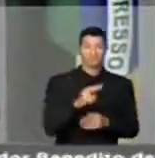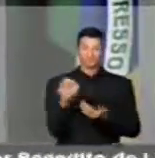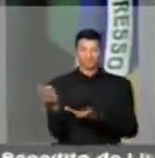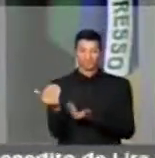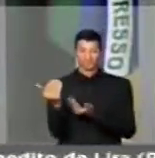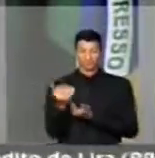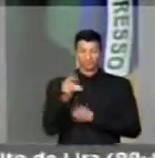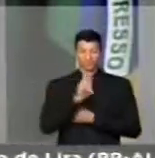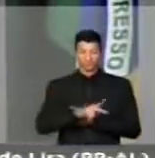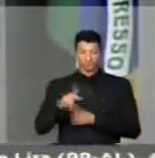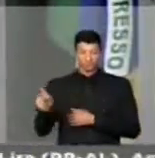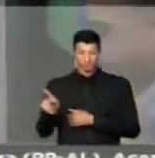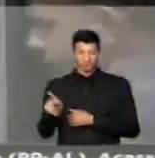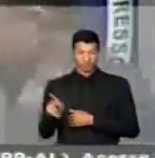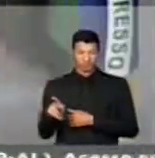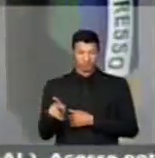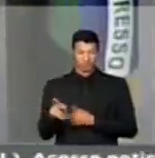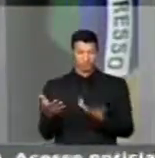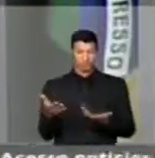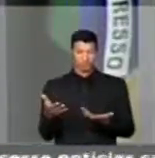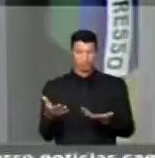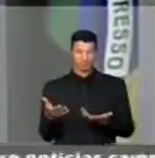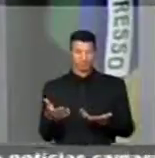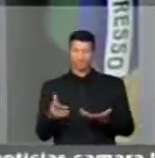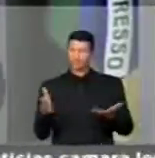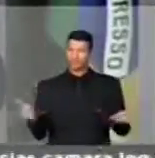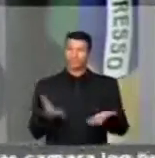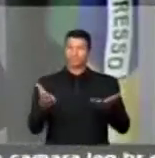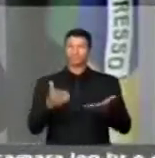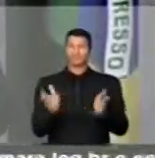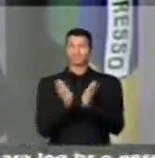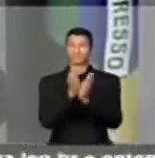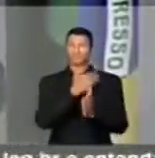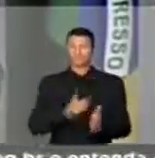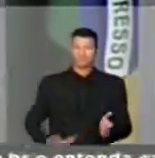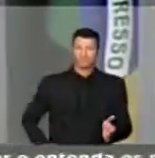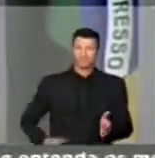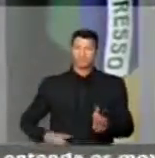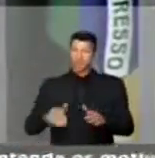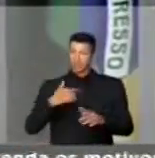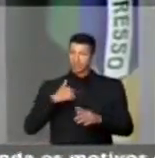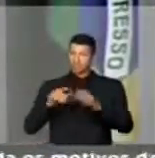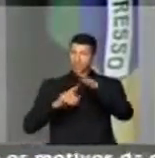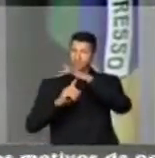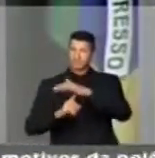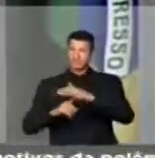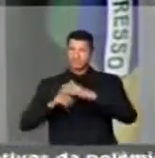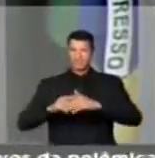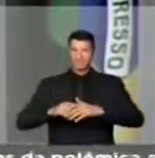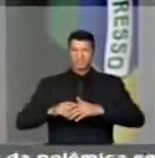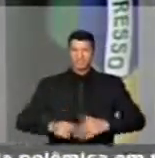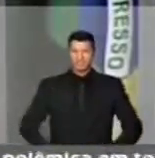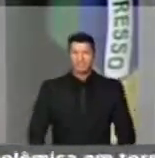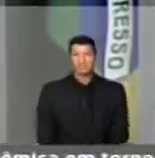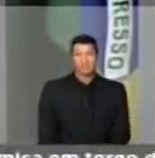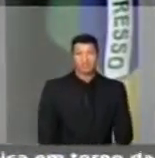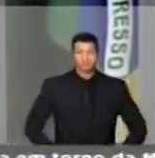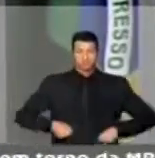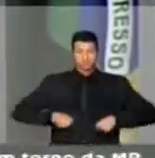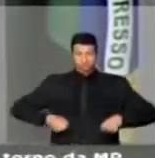jovem professora em plena praça pública, em via pública, levantar o seu